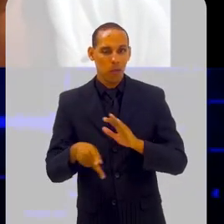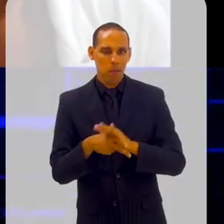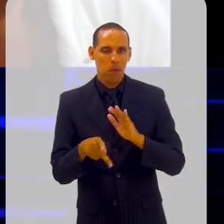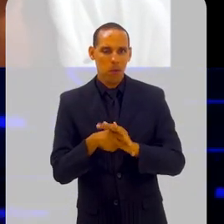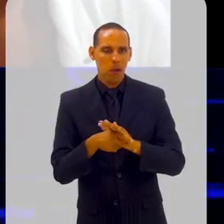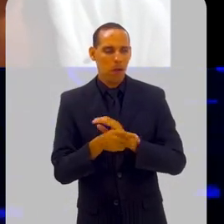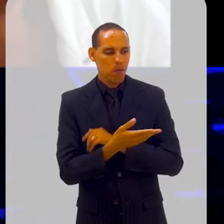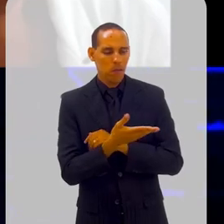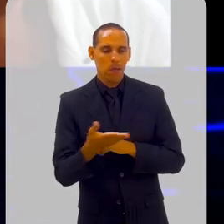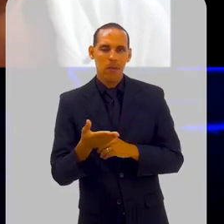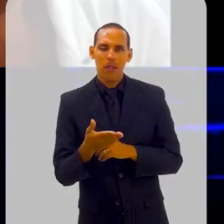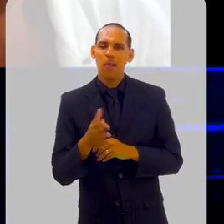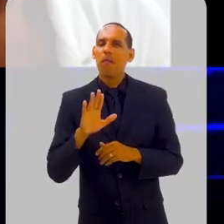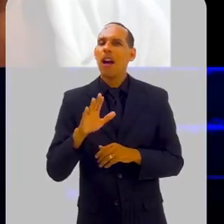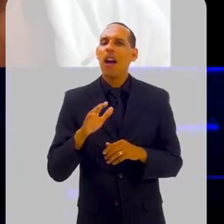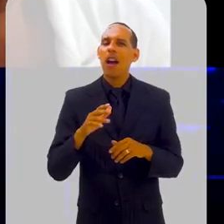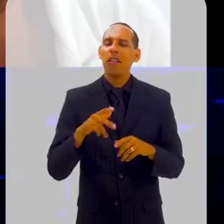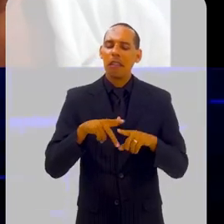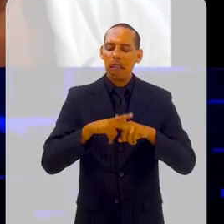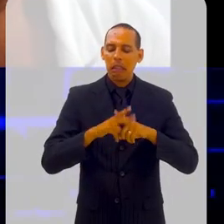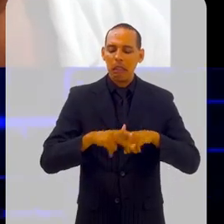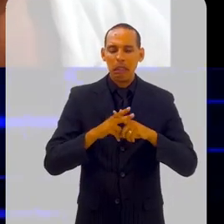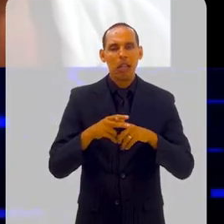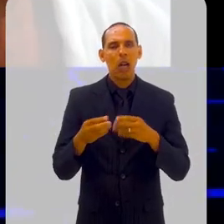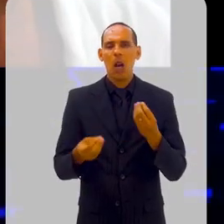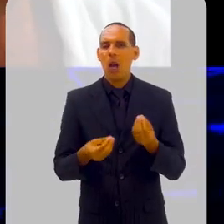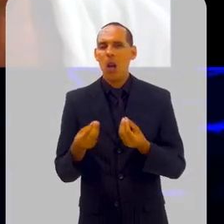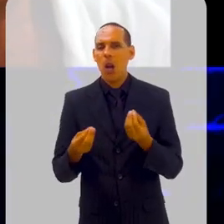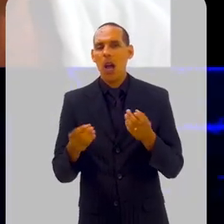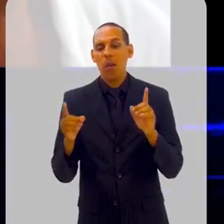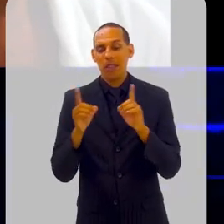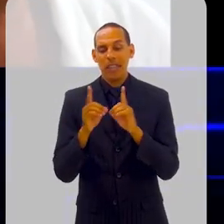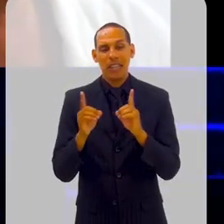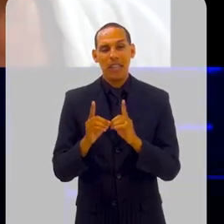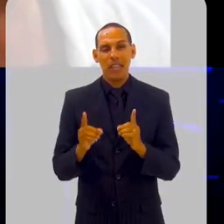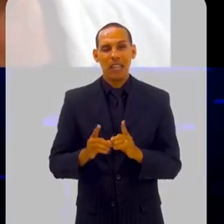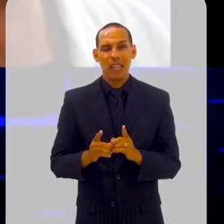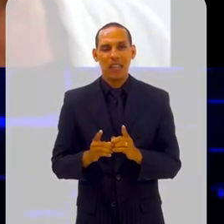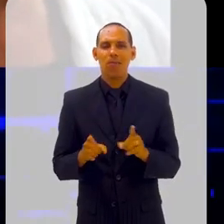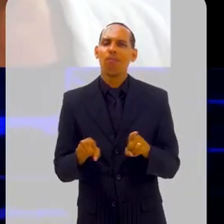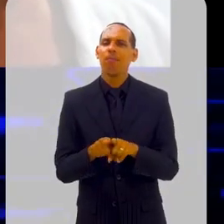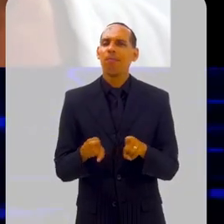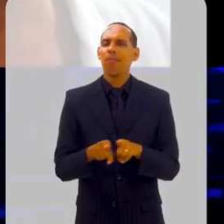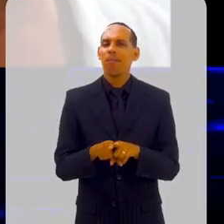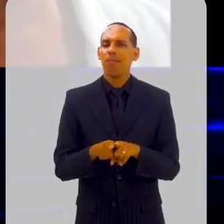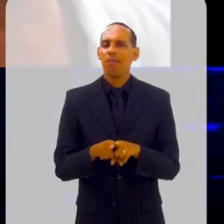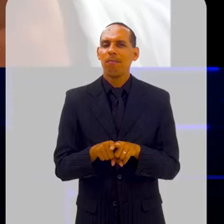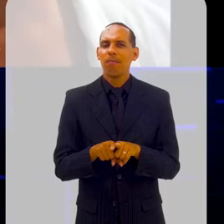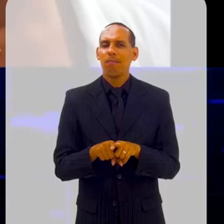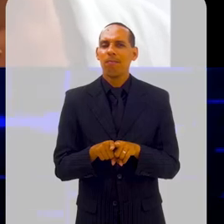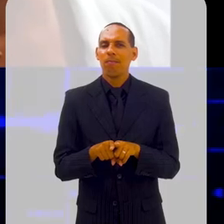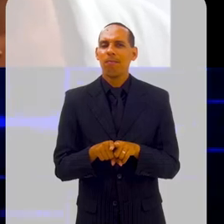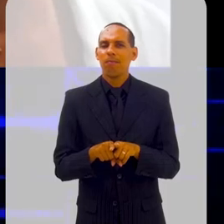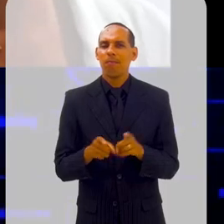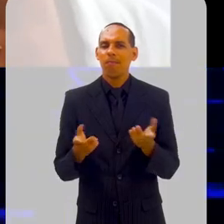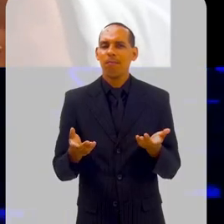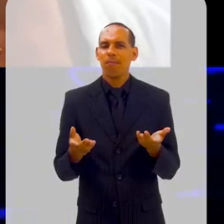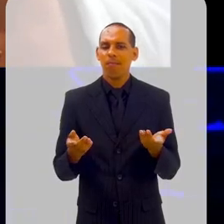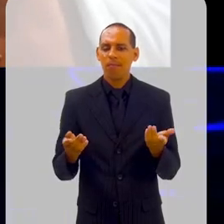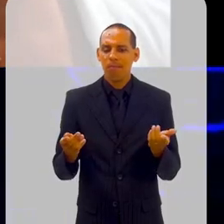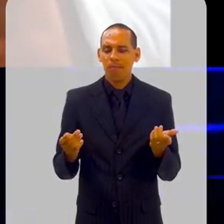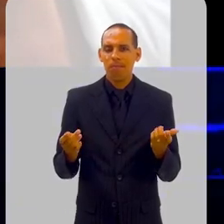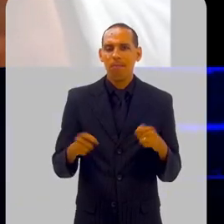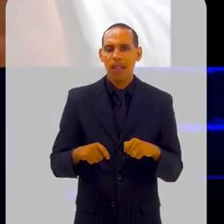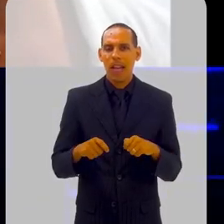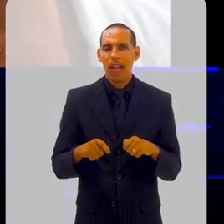né dessas pequenas propriedades como é que funciona essa dinâmica e como como é justamente Quais são as